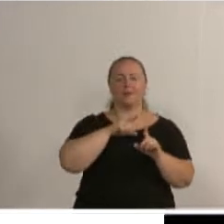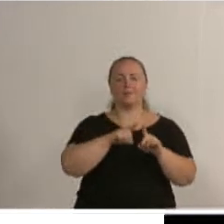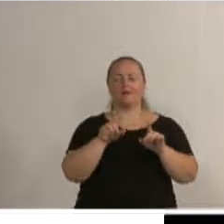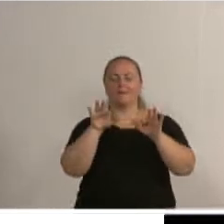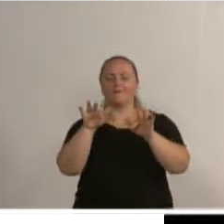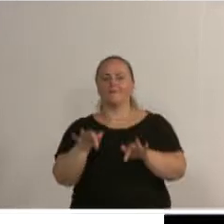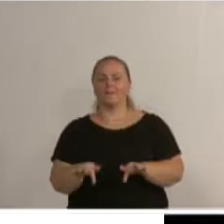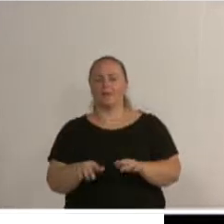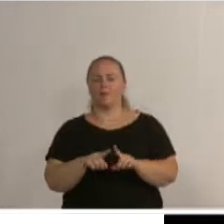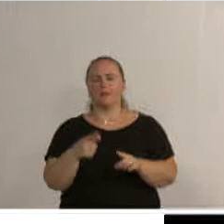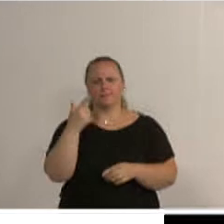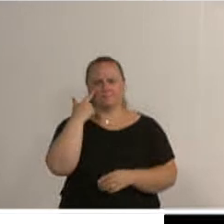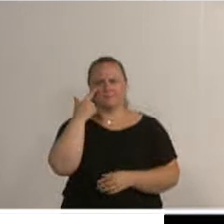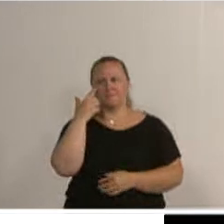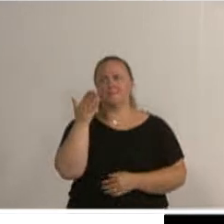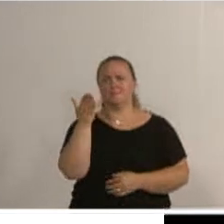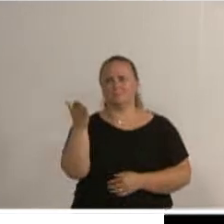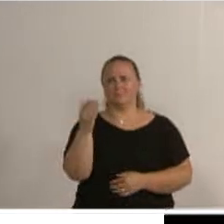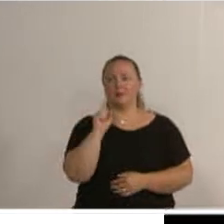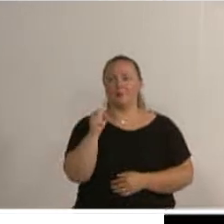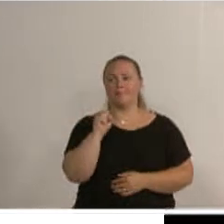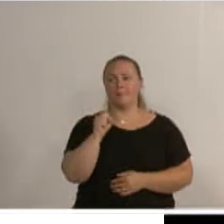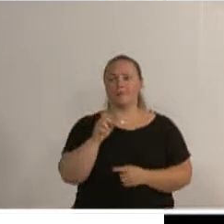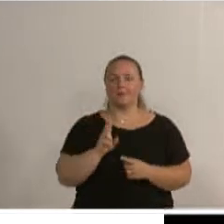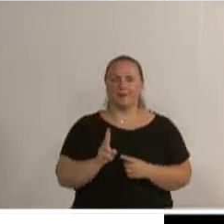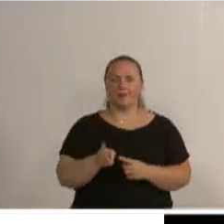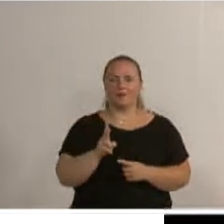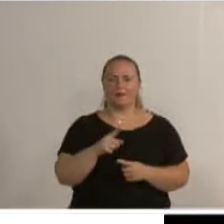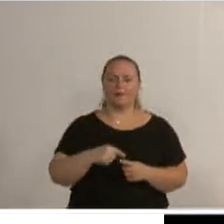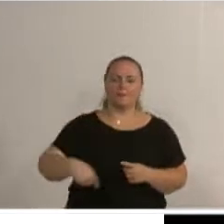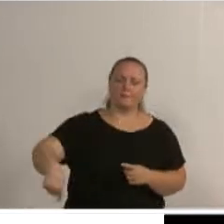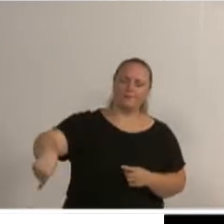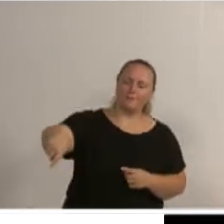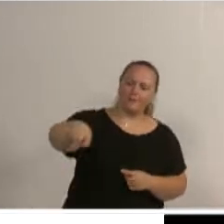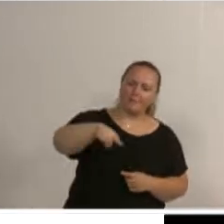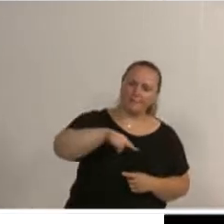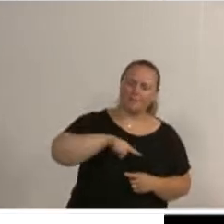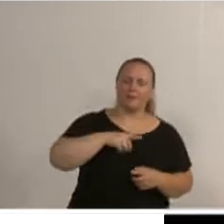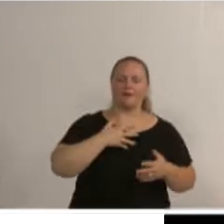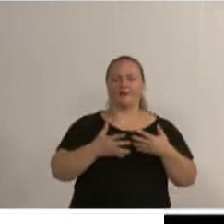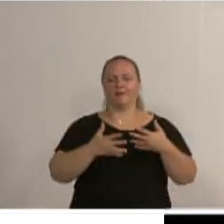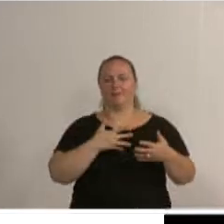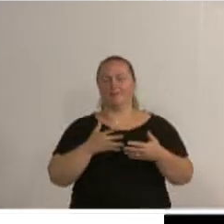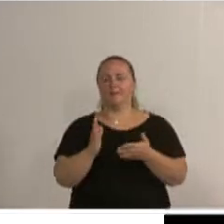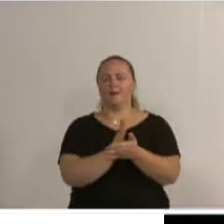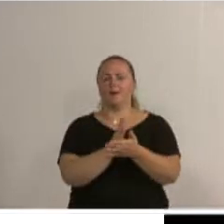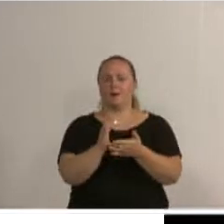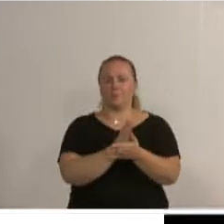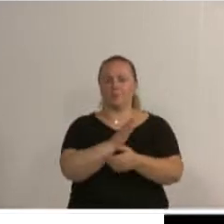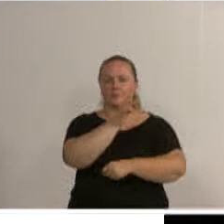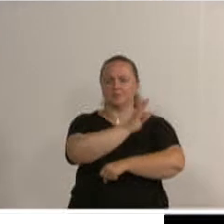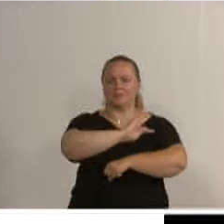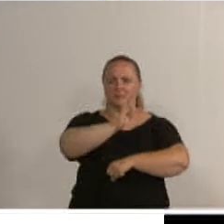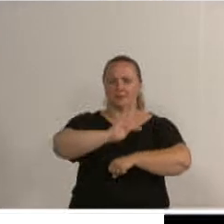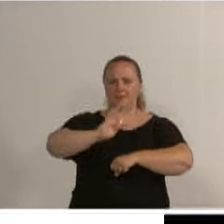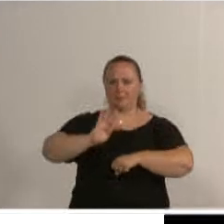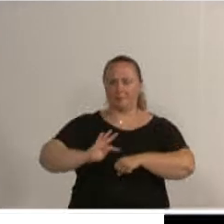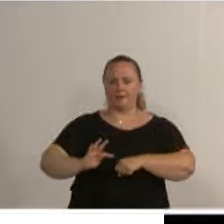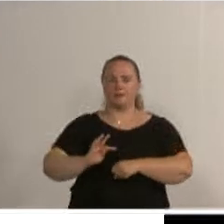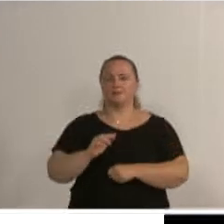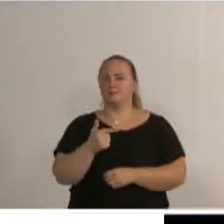está demonstrado no quadro da direita, fazer uma continuação e voltar para o terminal. Algumas das linhas do Tribés, inclusive,